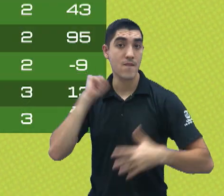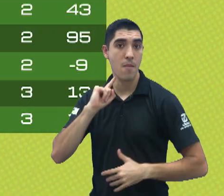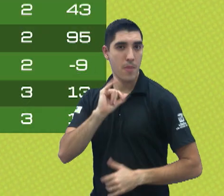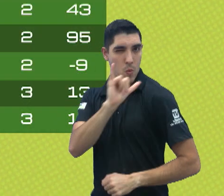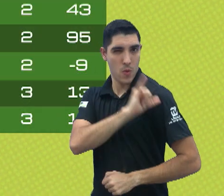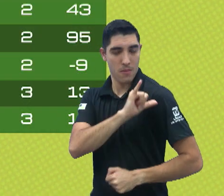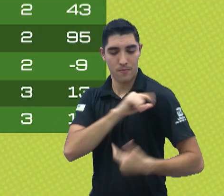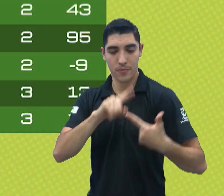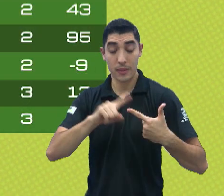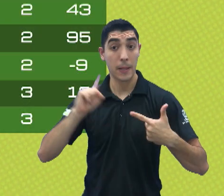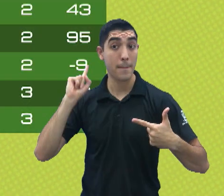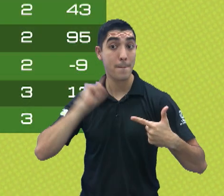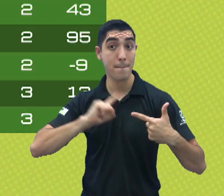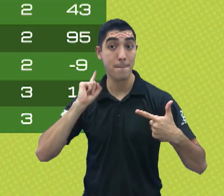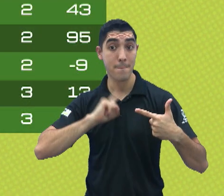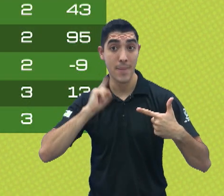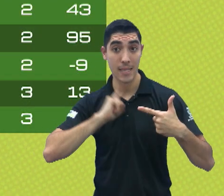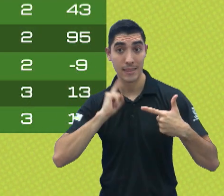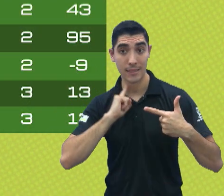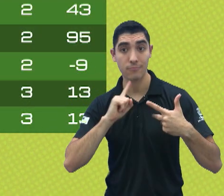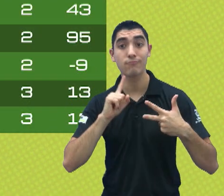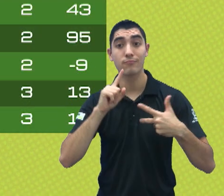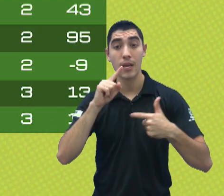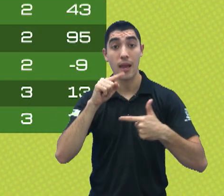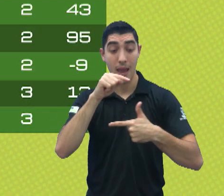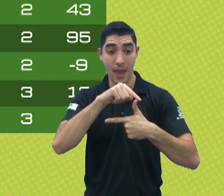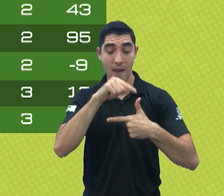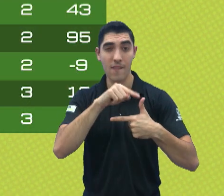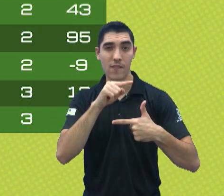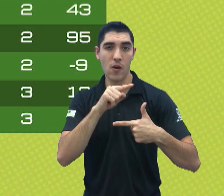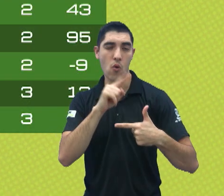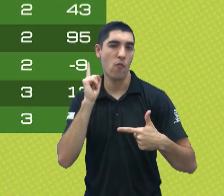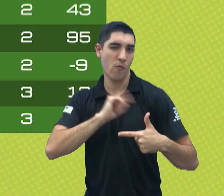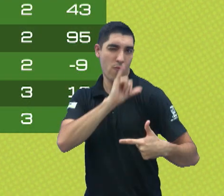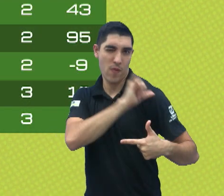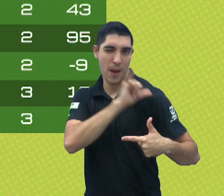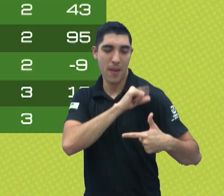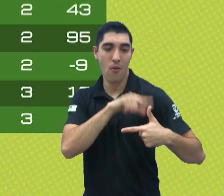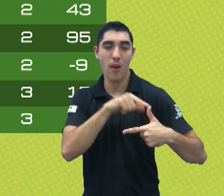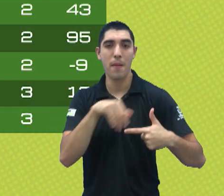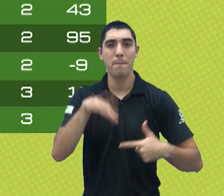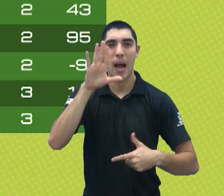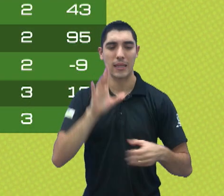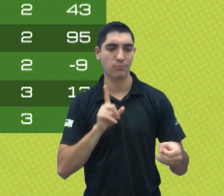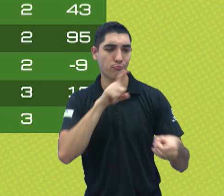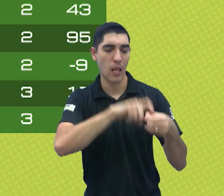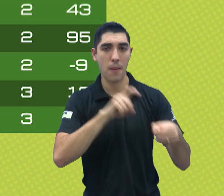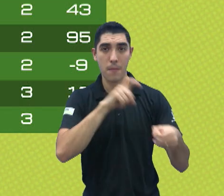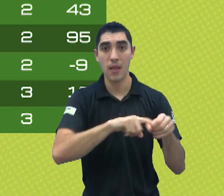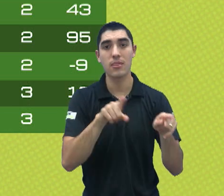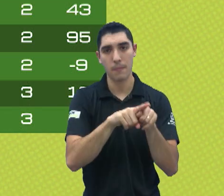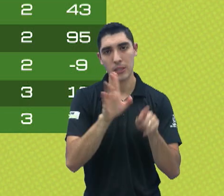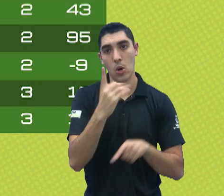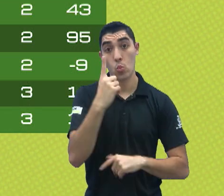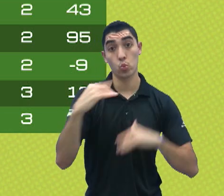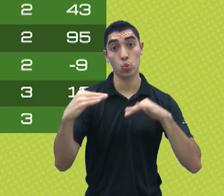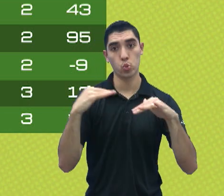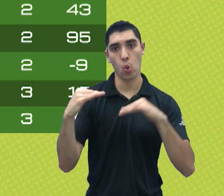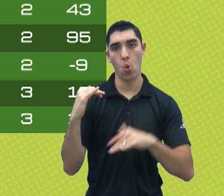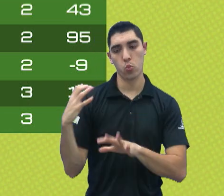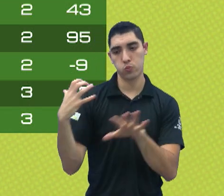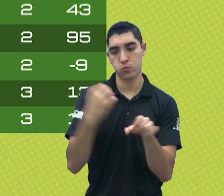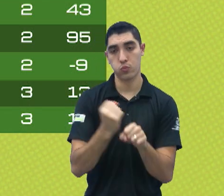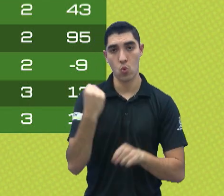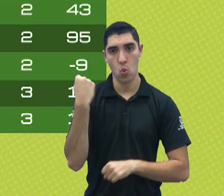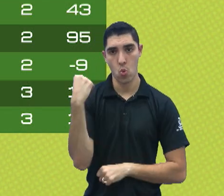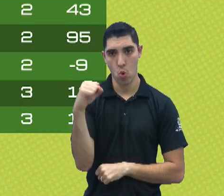com 100% de aproveitamento. O Flamengo fica à frente por conta aí do saldo de cestas, também tem um jogo a mais, mas estão, em termos de